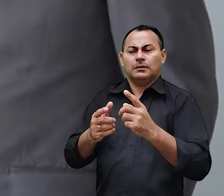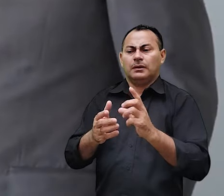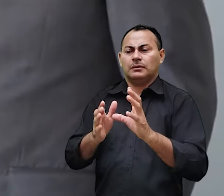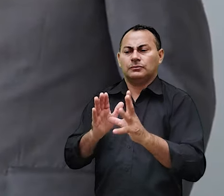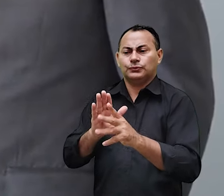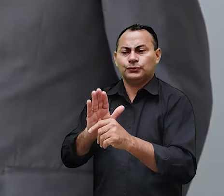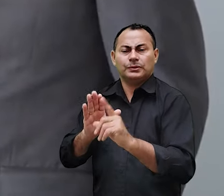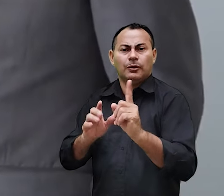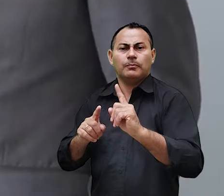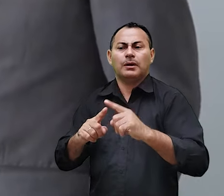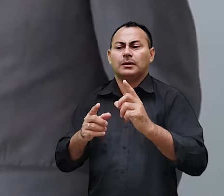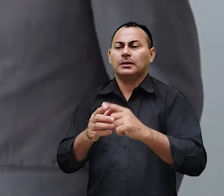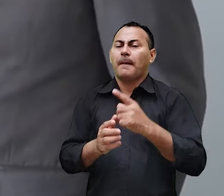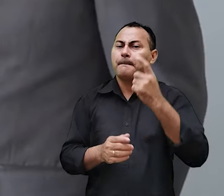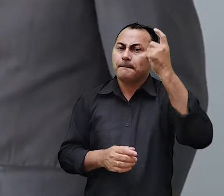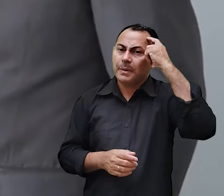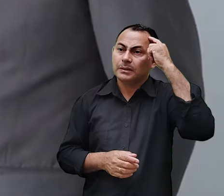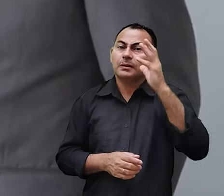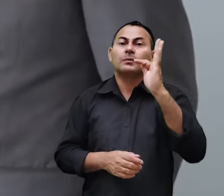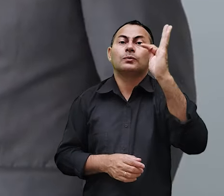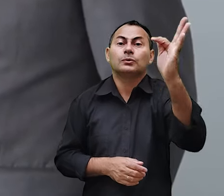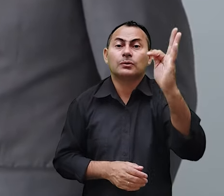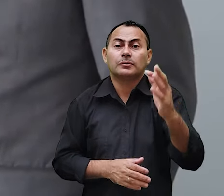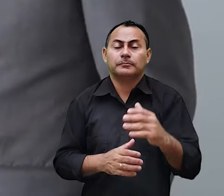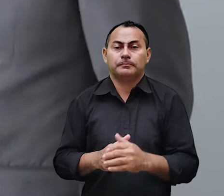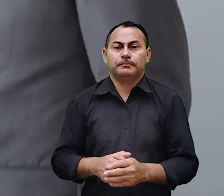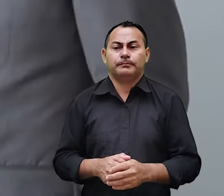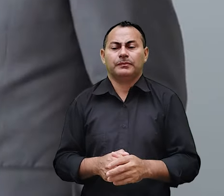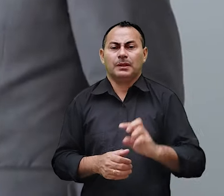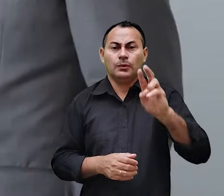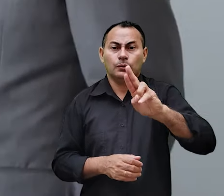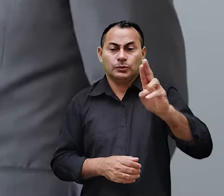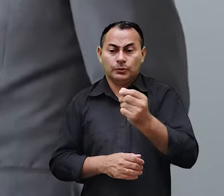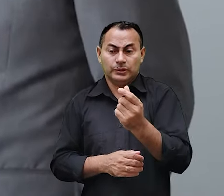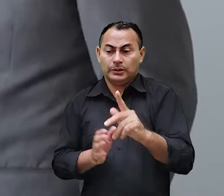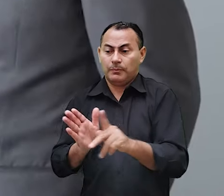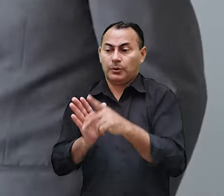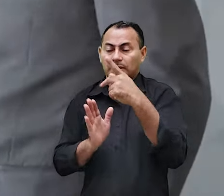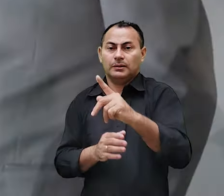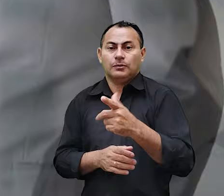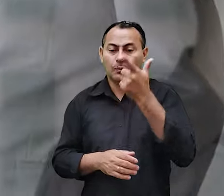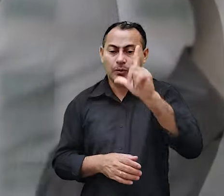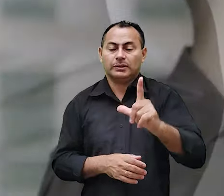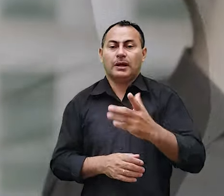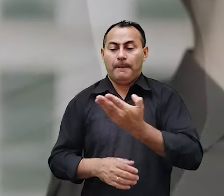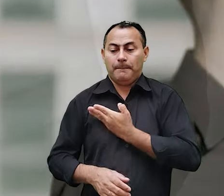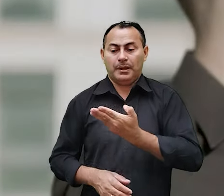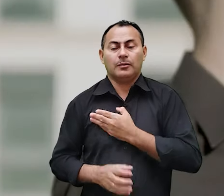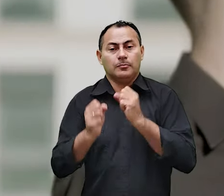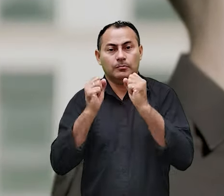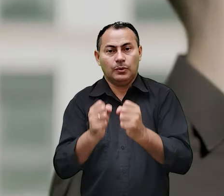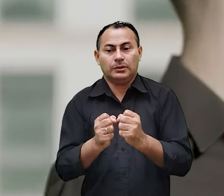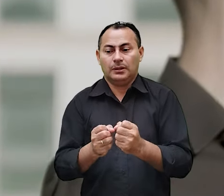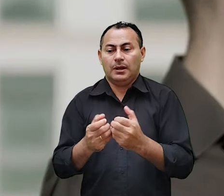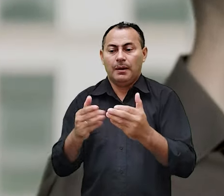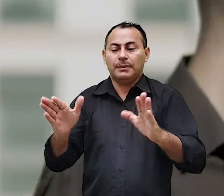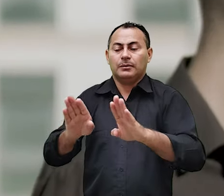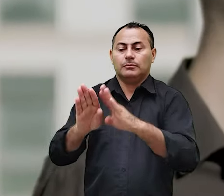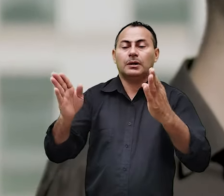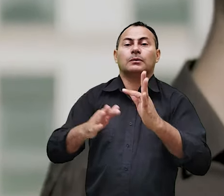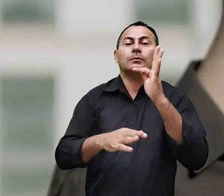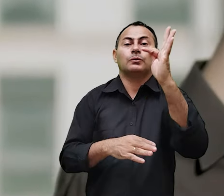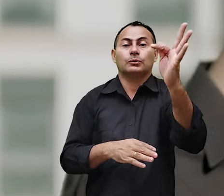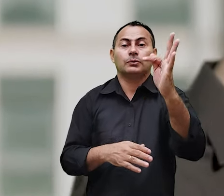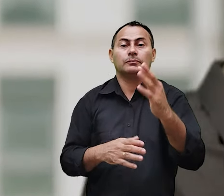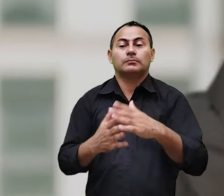não por ele estar defraudando, mas por estar pensando no futuro. Ele usou um dinheiro que não era dele para ganhar amigos que poderiam